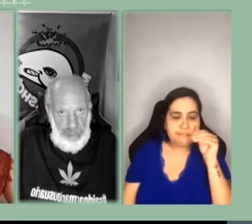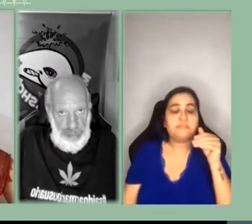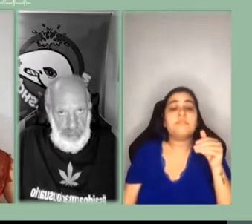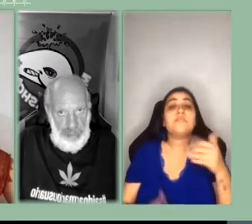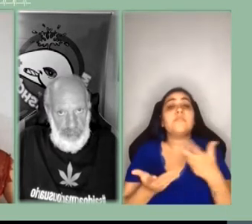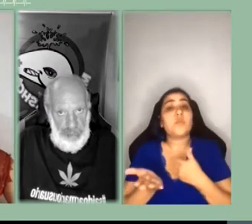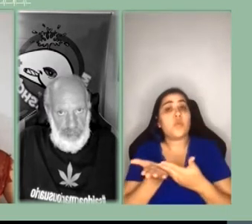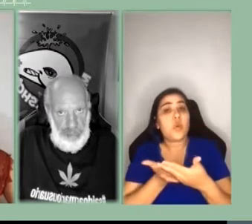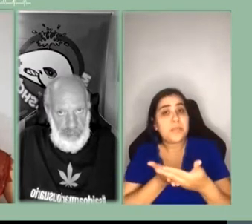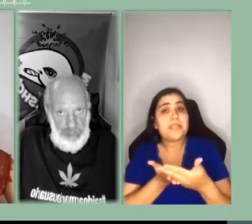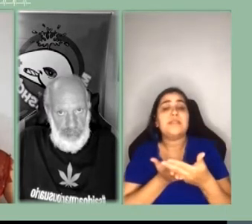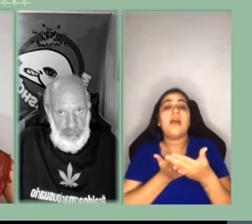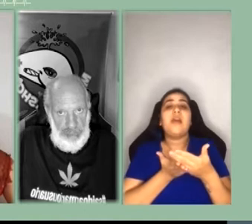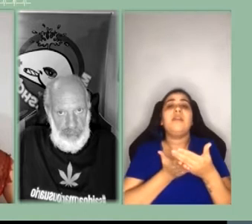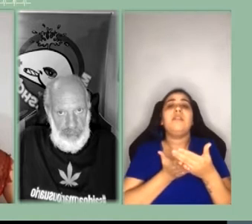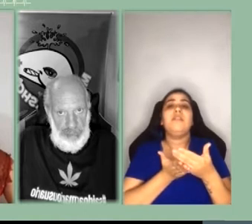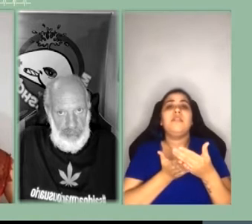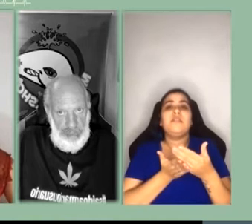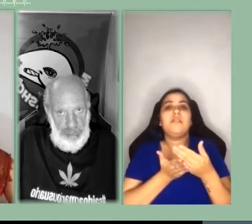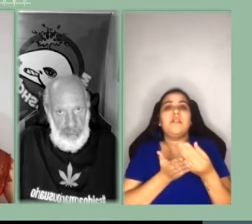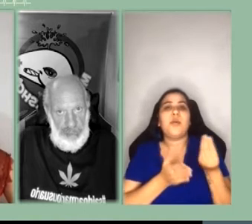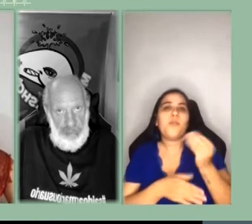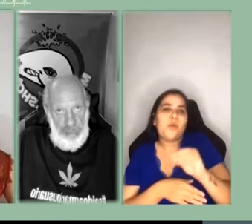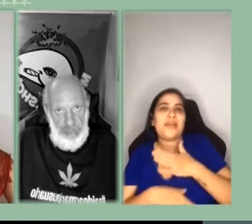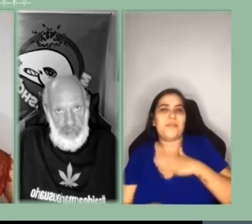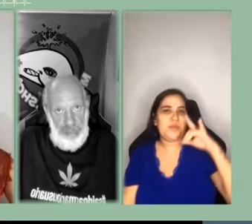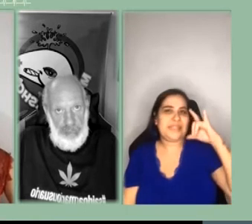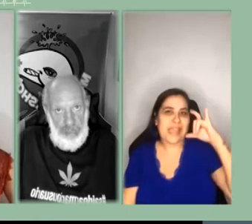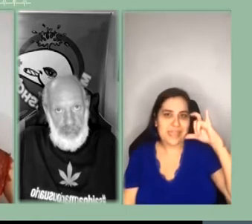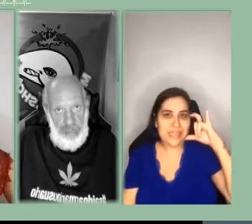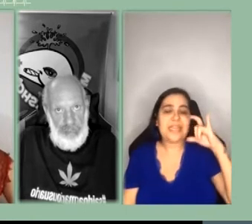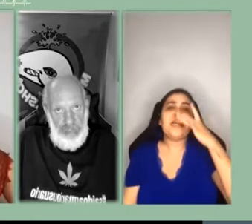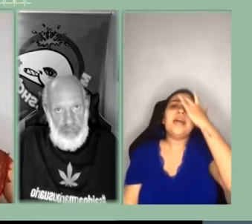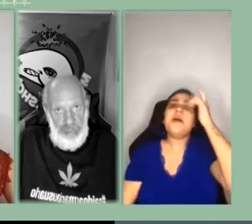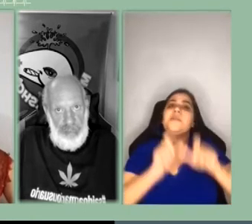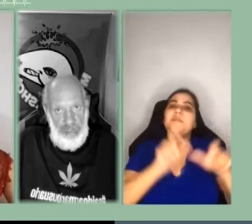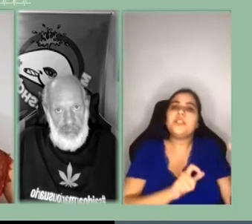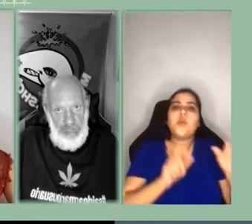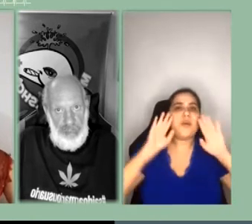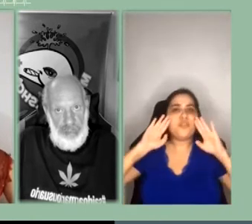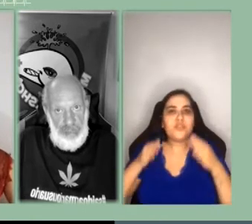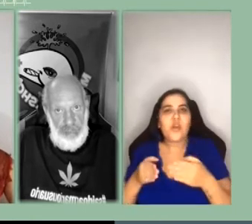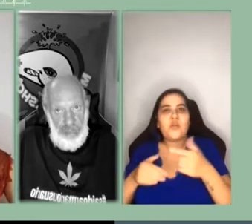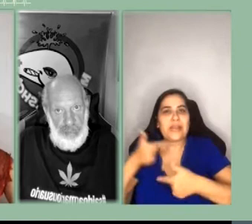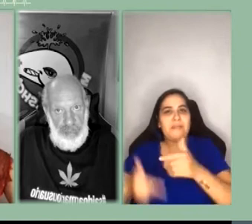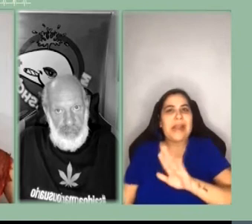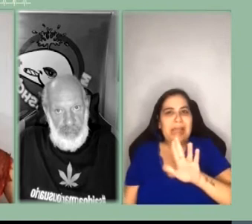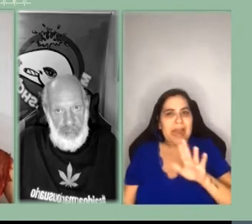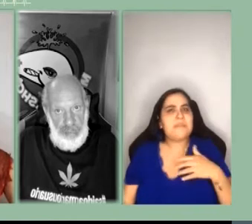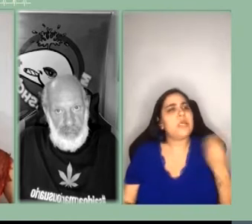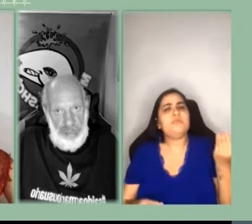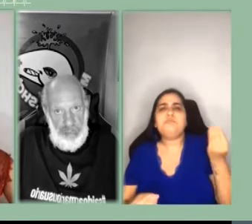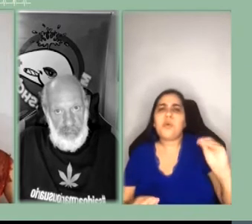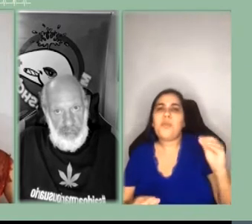comecei a adicionar no meu Instagram pessoas que tivessem voltados à questão da cannabis. Aí eu saí